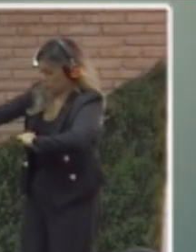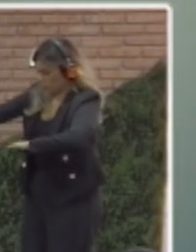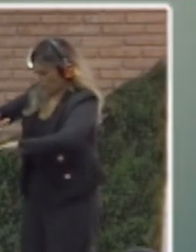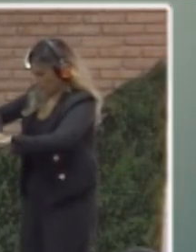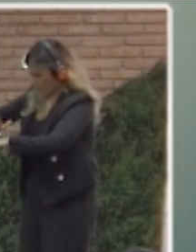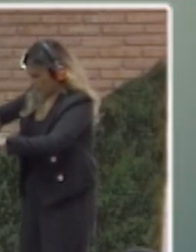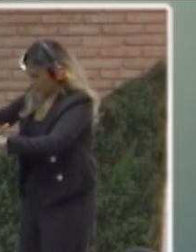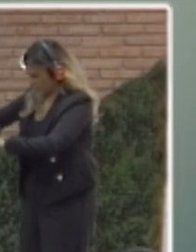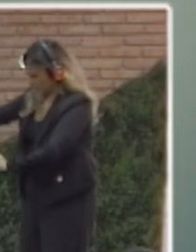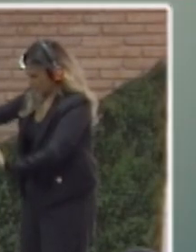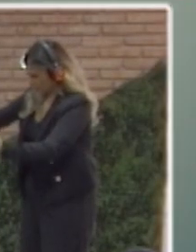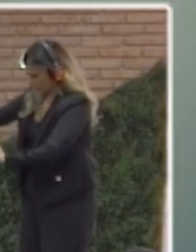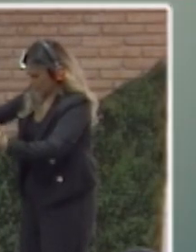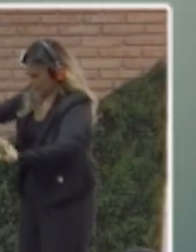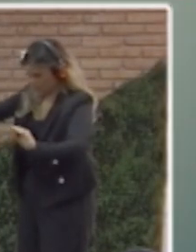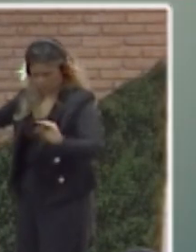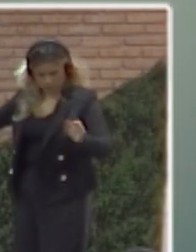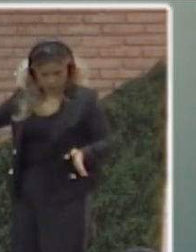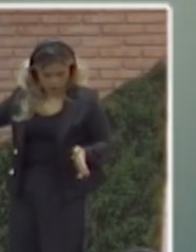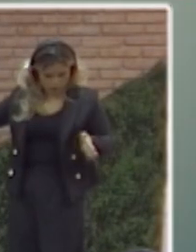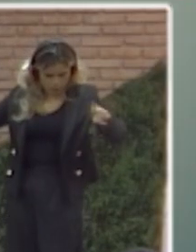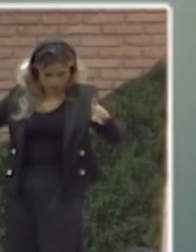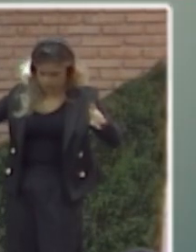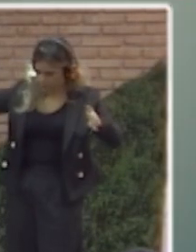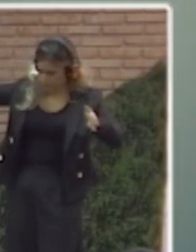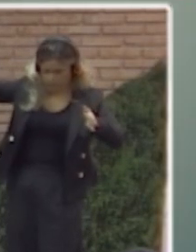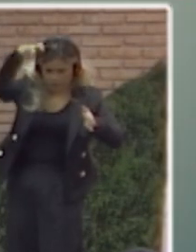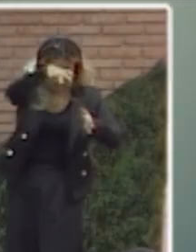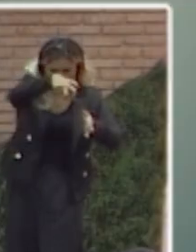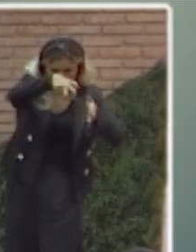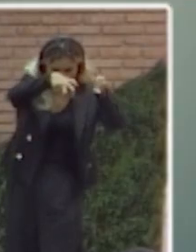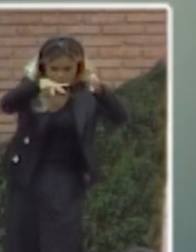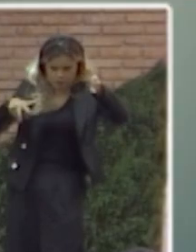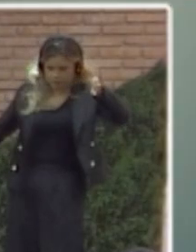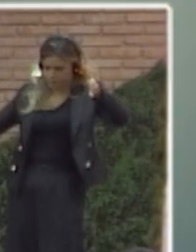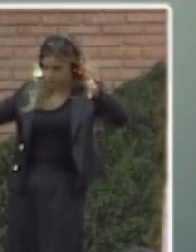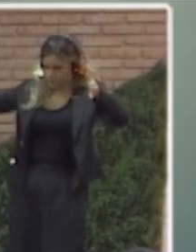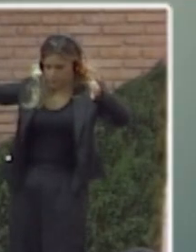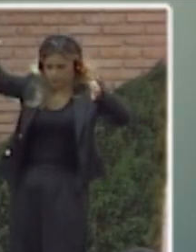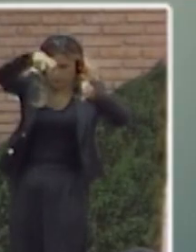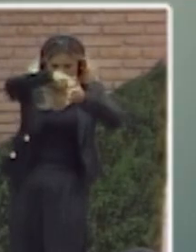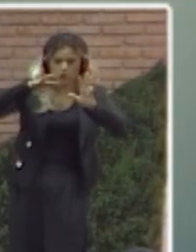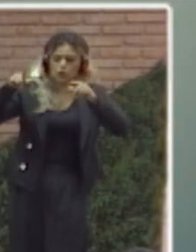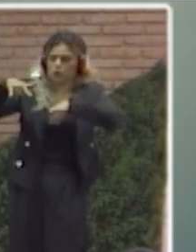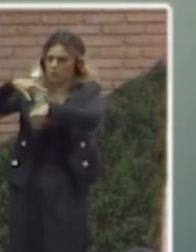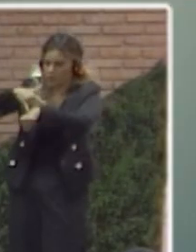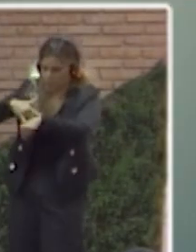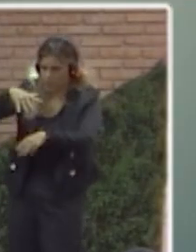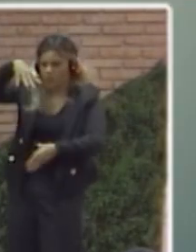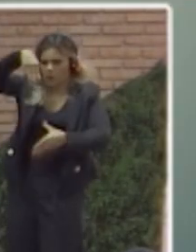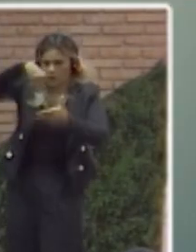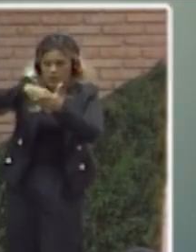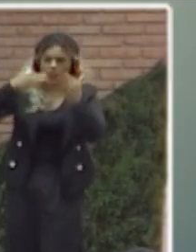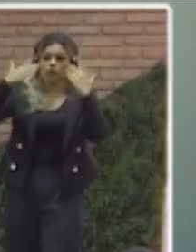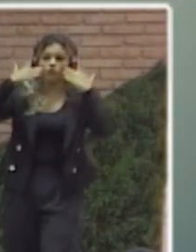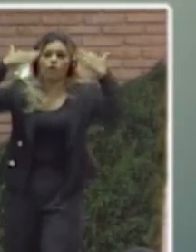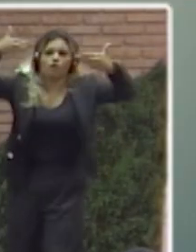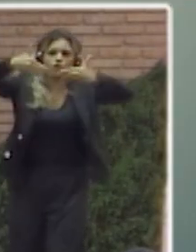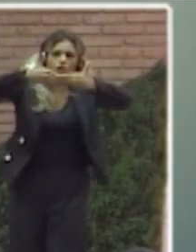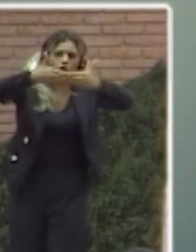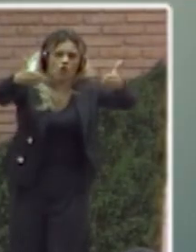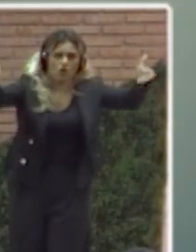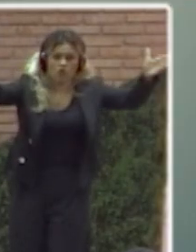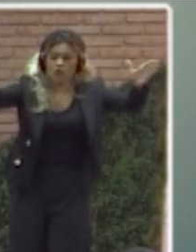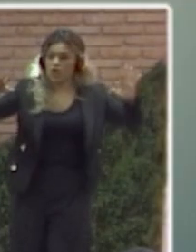internas, mas a gente conseguia entregar a estrutura, as instalações internas, os banheiros, as fachadas, tudo